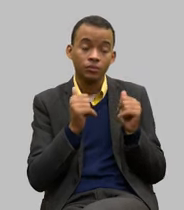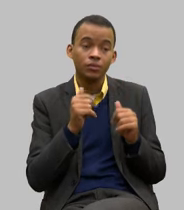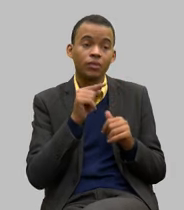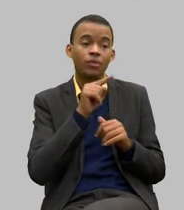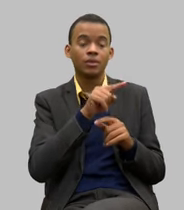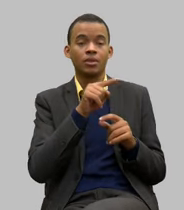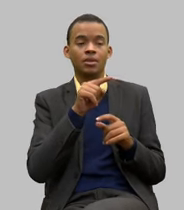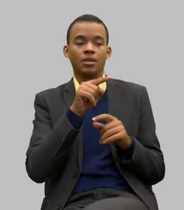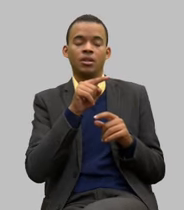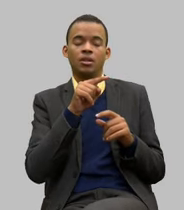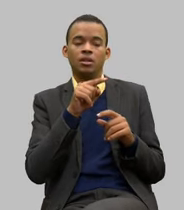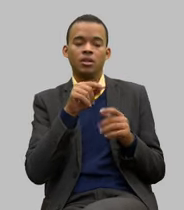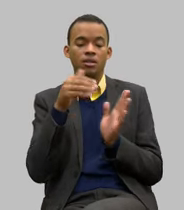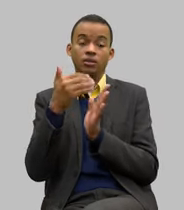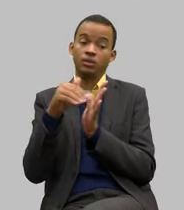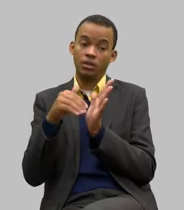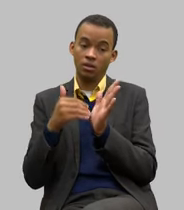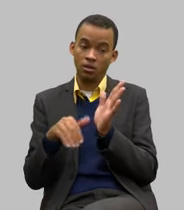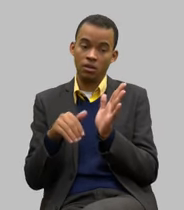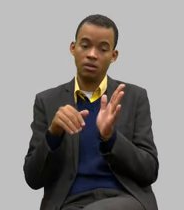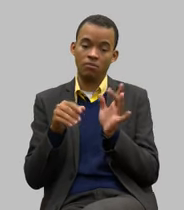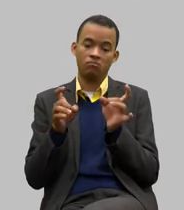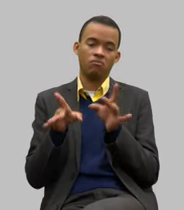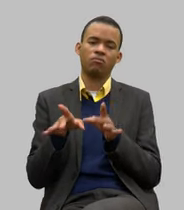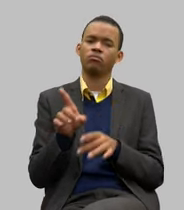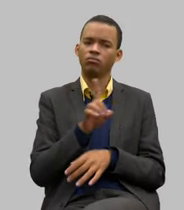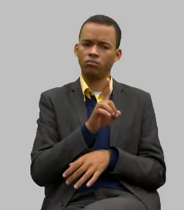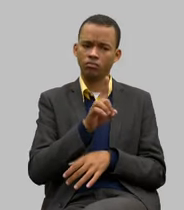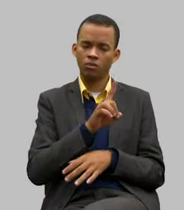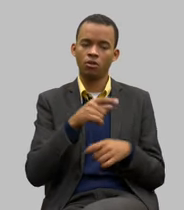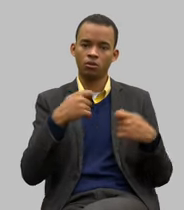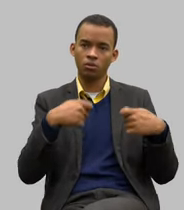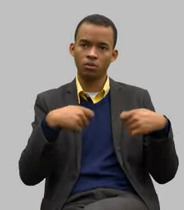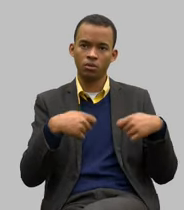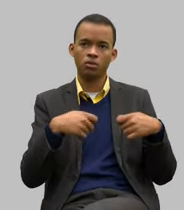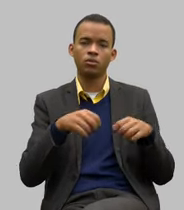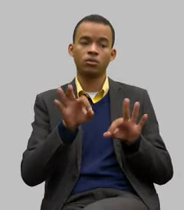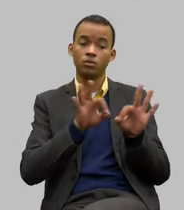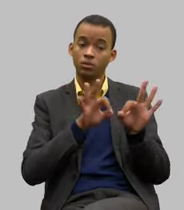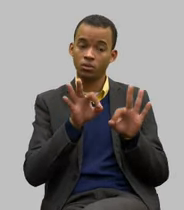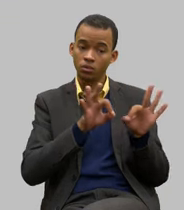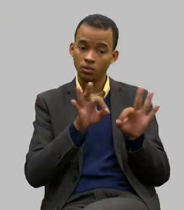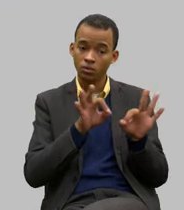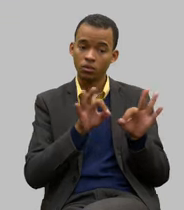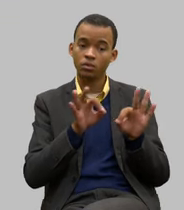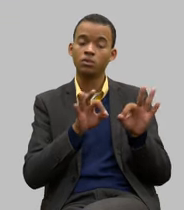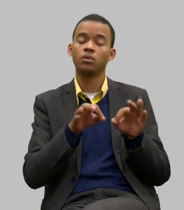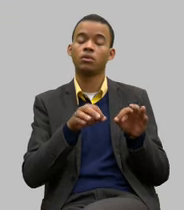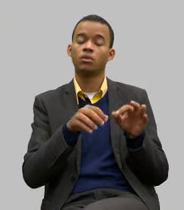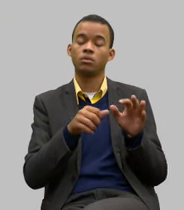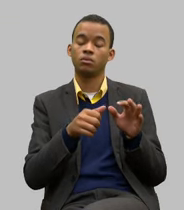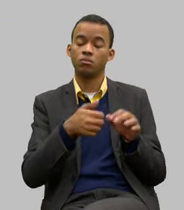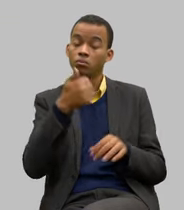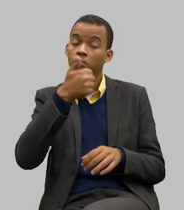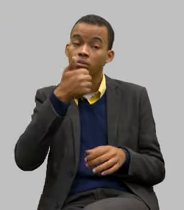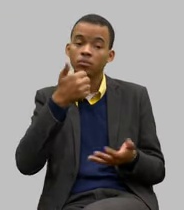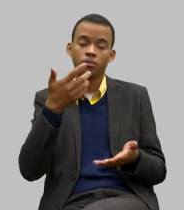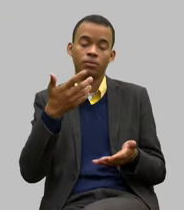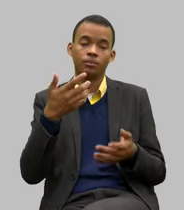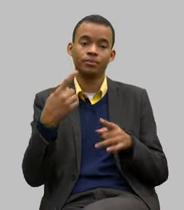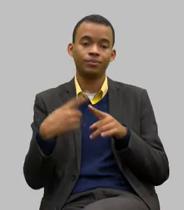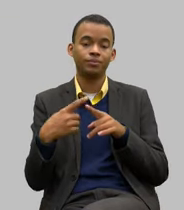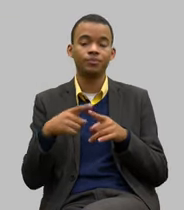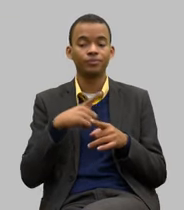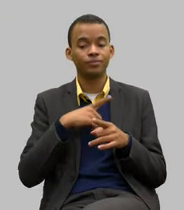secretaria antes que o senhor consiga é Ué porque é muito nós temos aqui